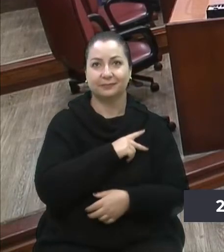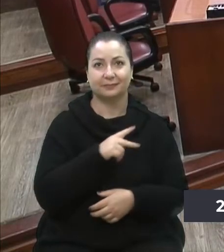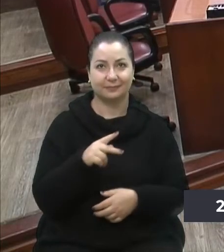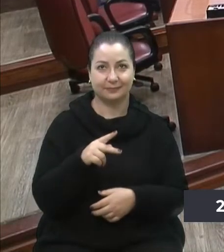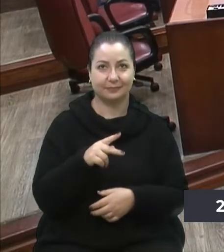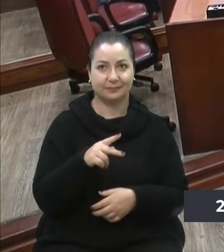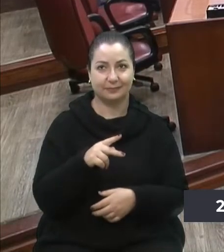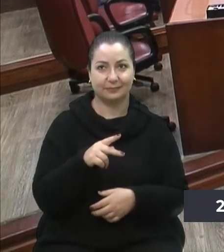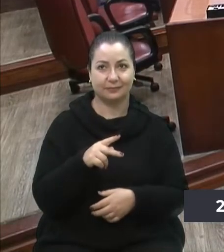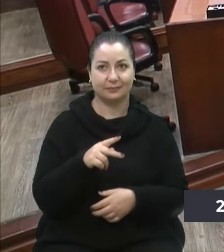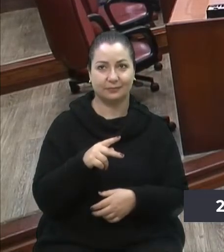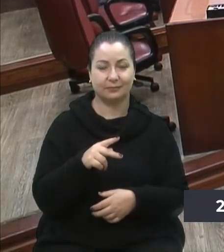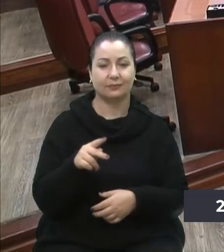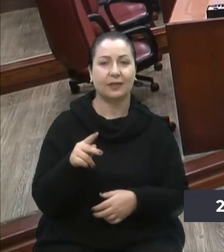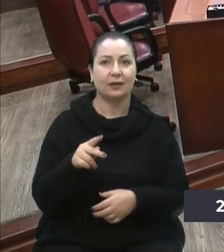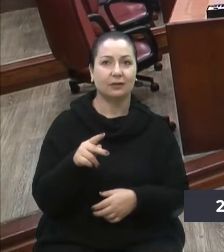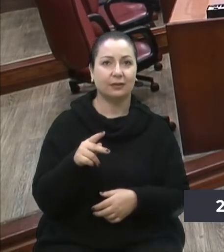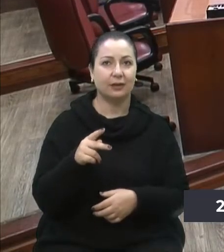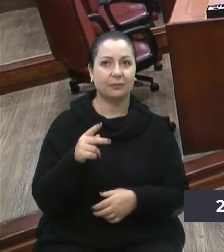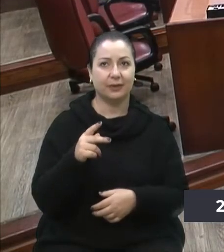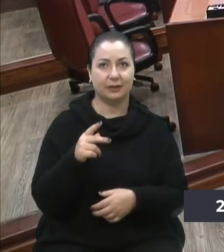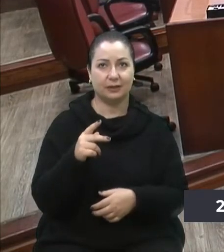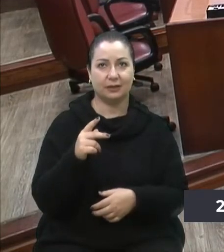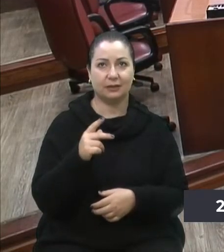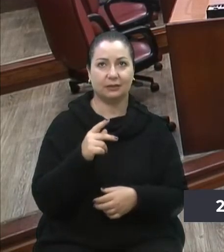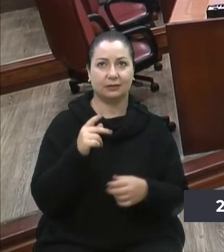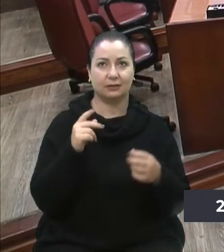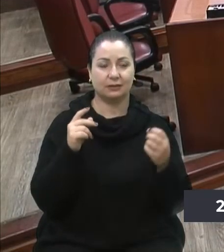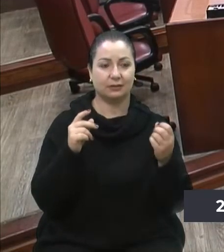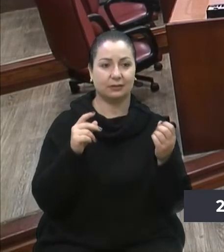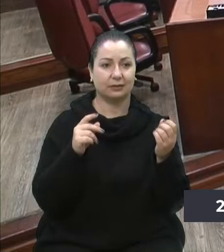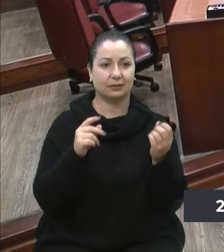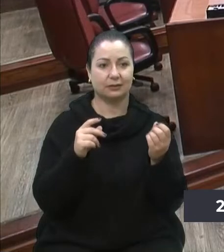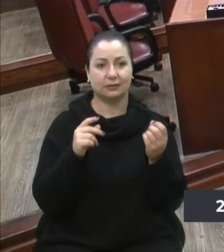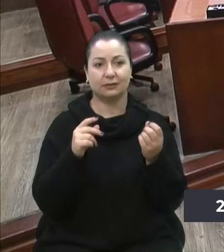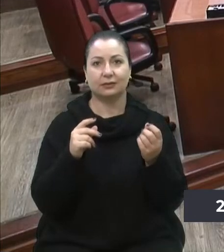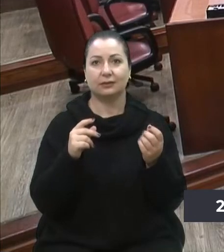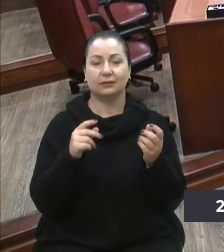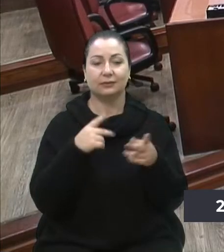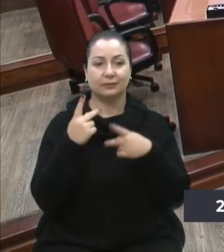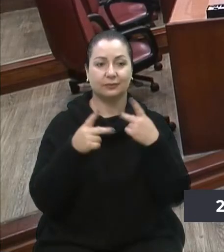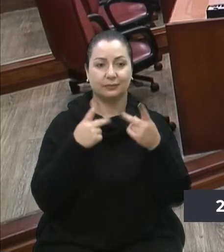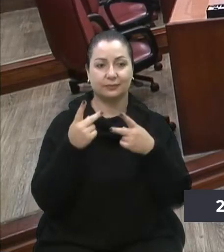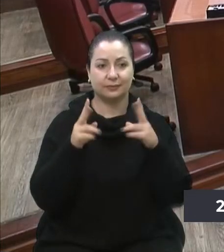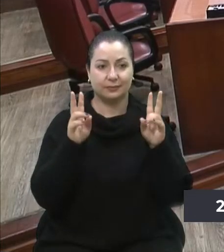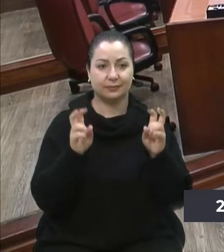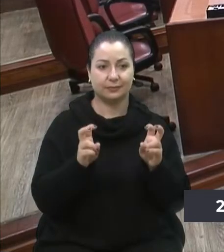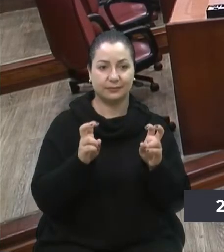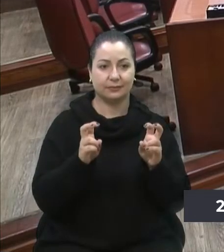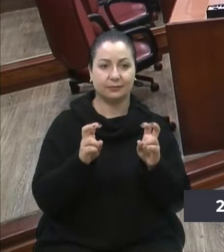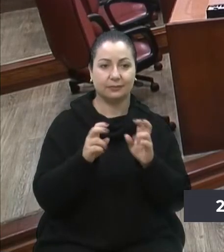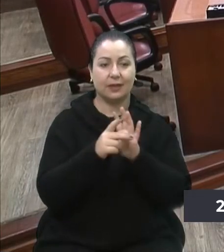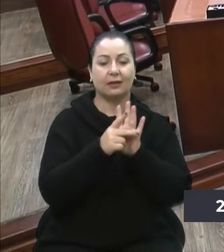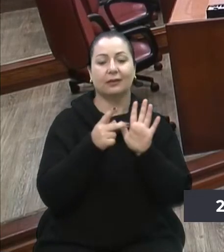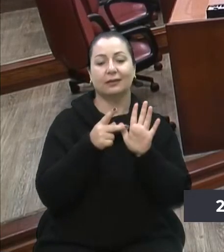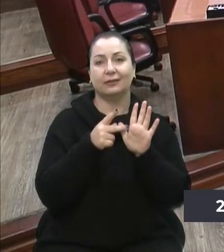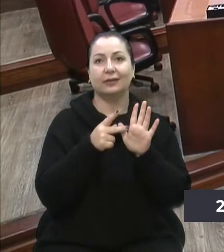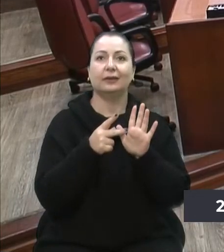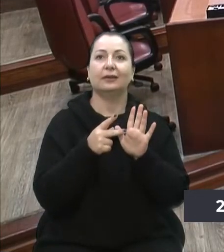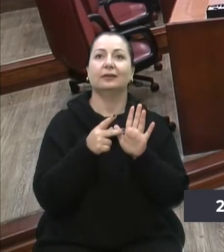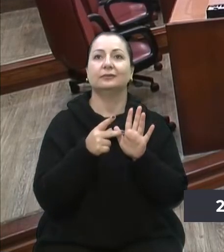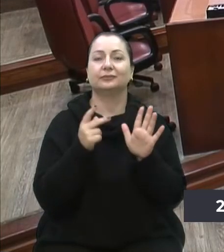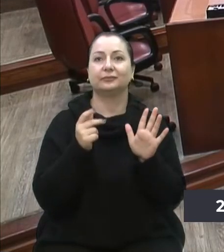é favorável ao projeto de lei número 118 de 2022, contido no processo número 162 de